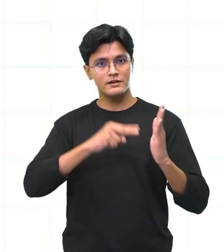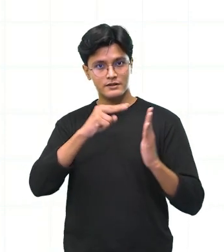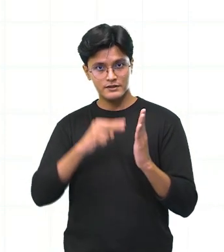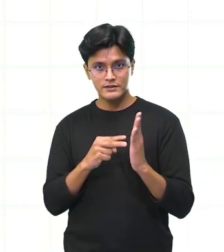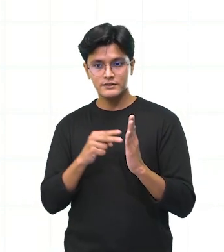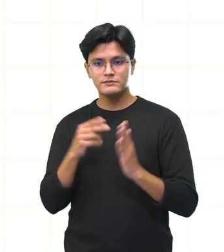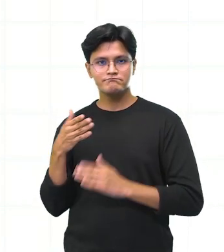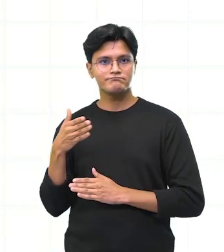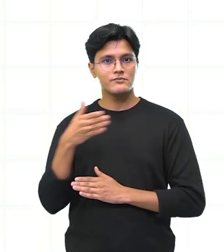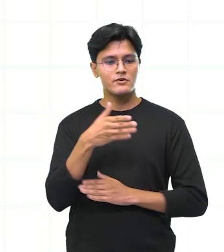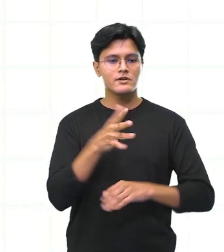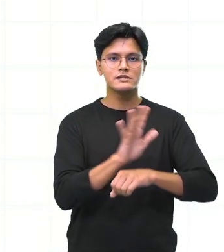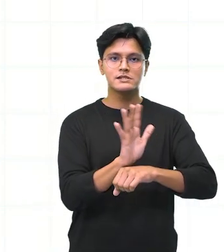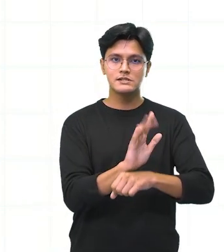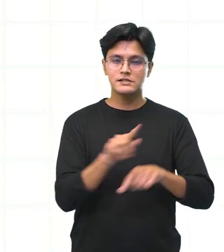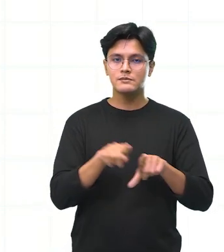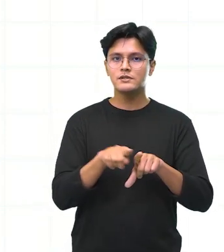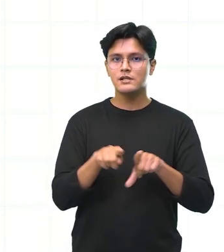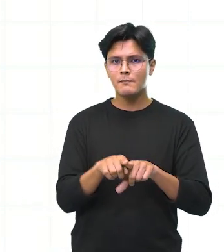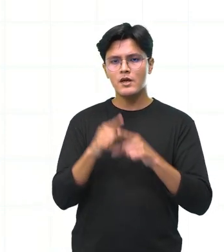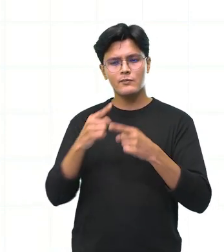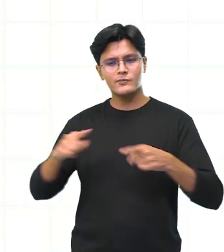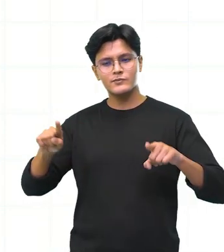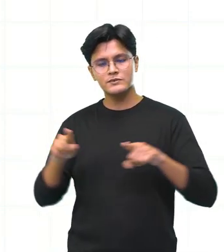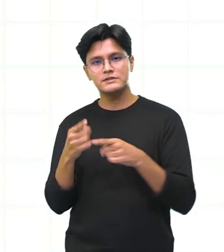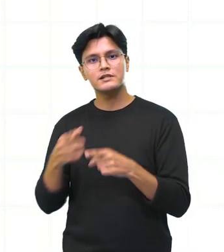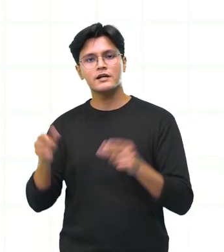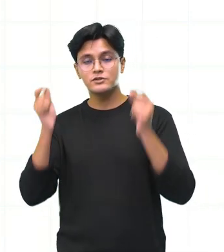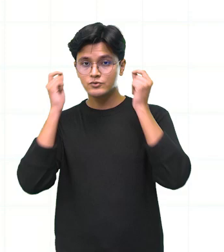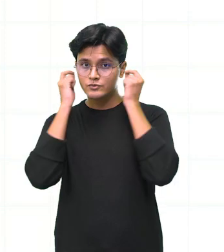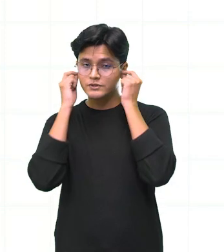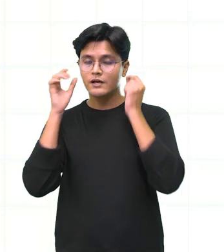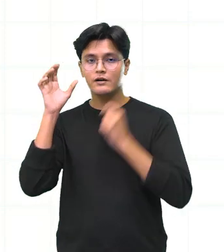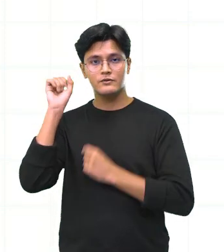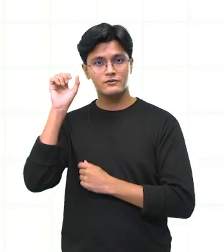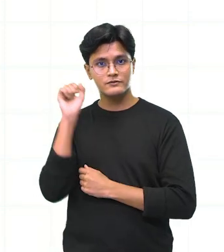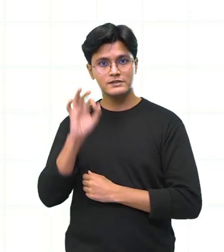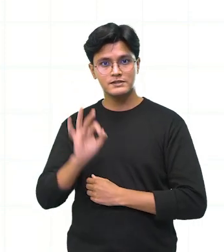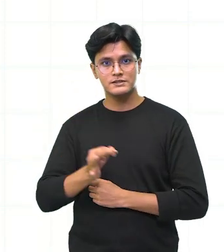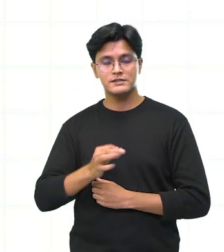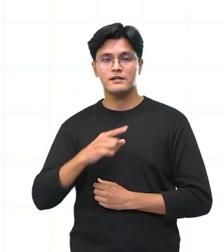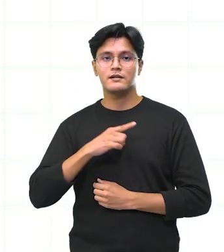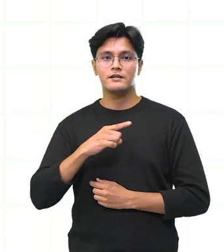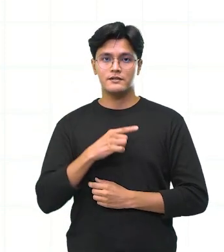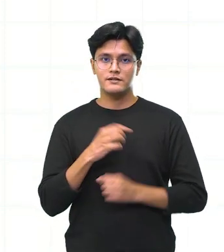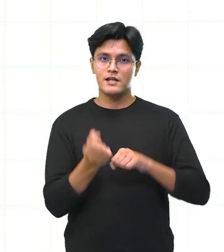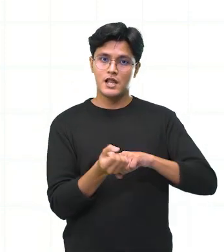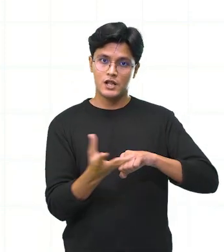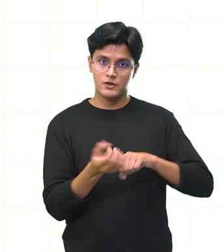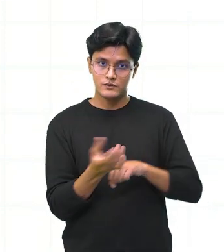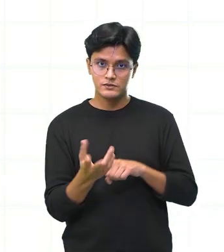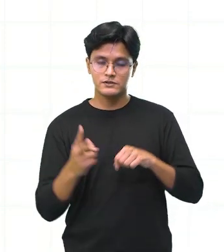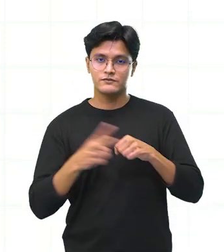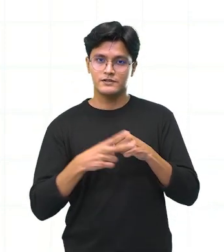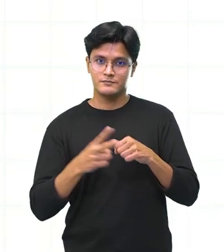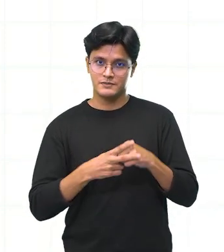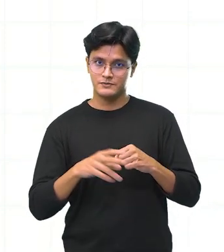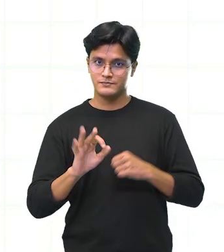ao cinema e ouvir música. Então, temos aqui uma locução verbal, né?